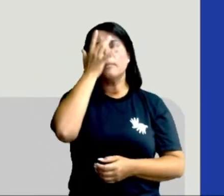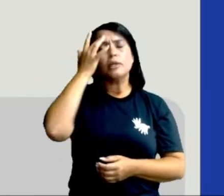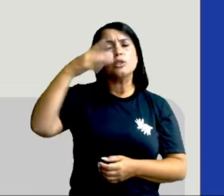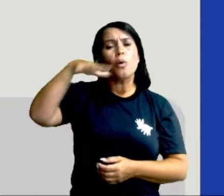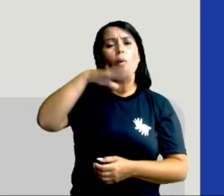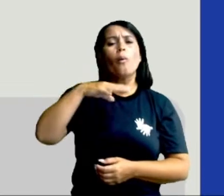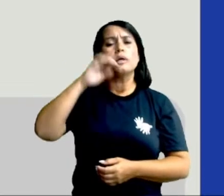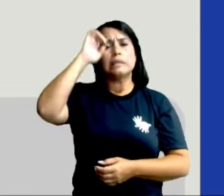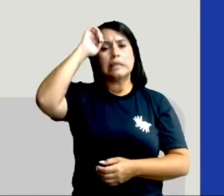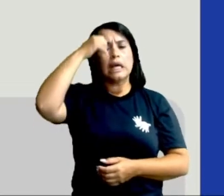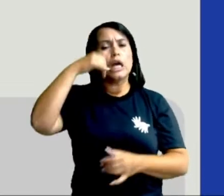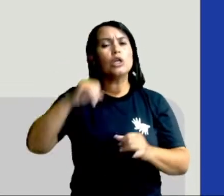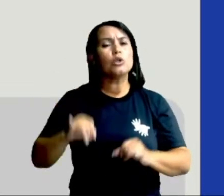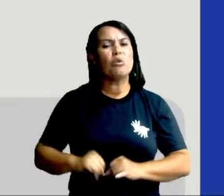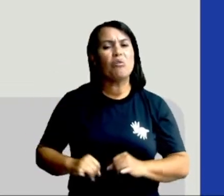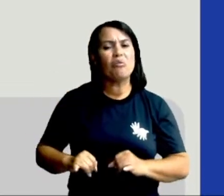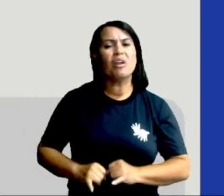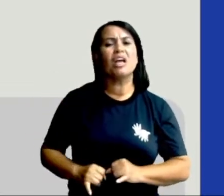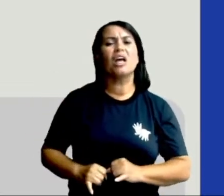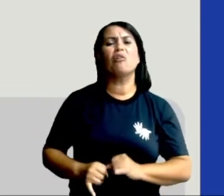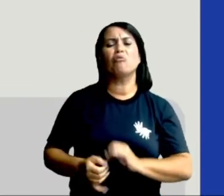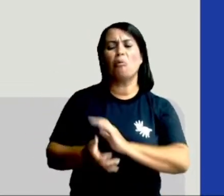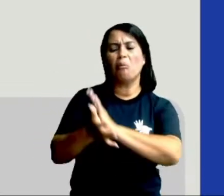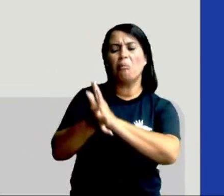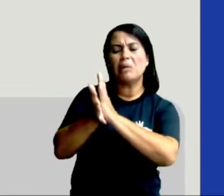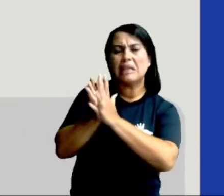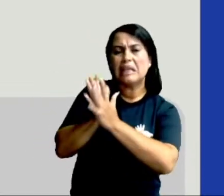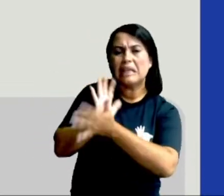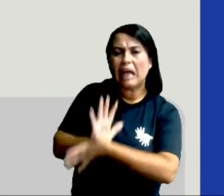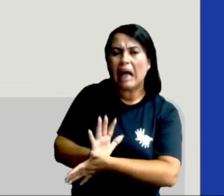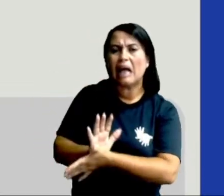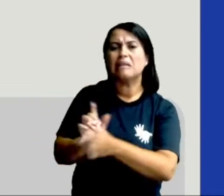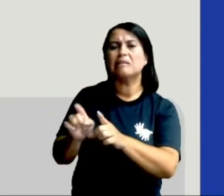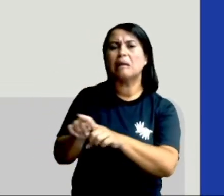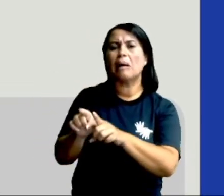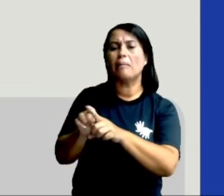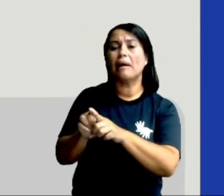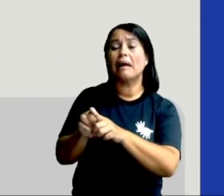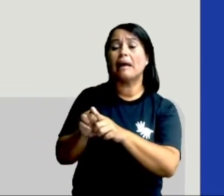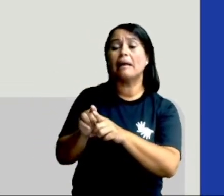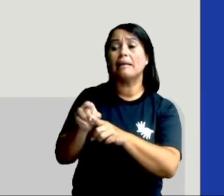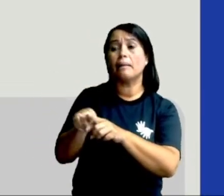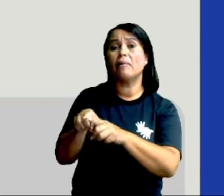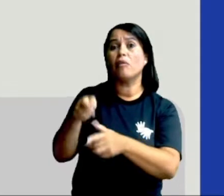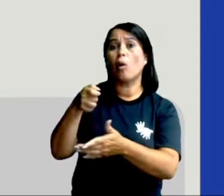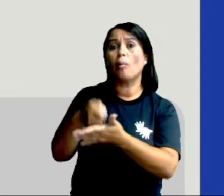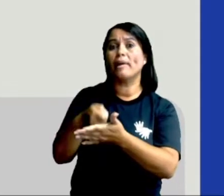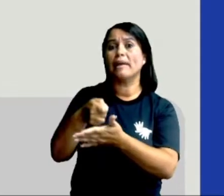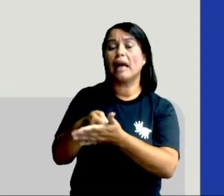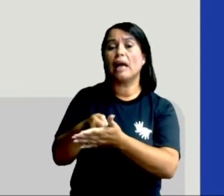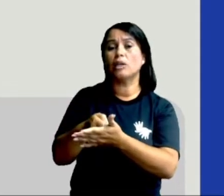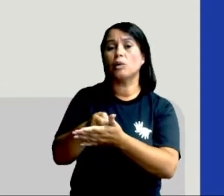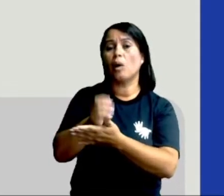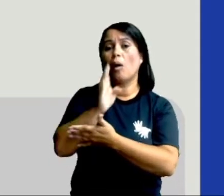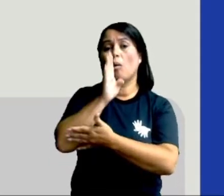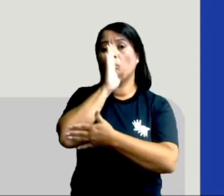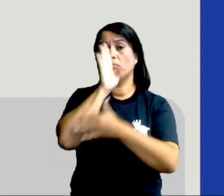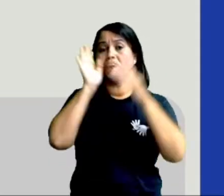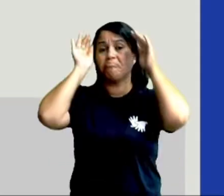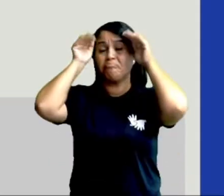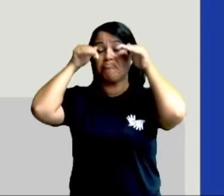negro sofreu, foi humilhado e obrigado a negar sua identidade, né? Todo mundo já sabe. E que os negros também